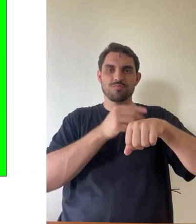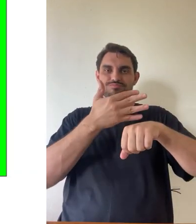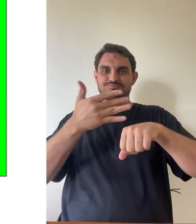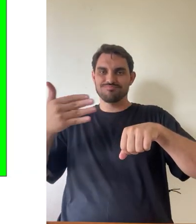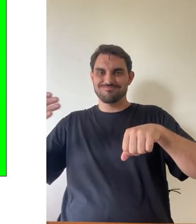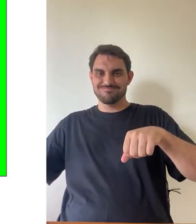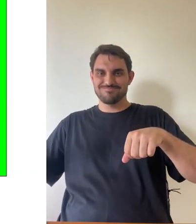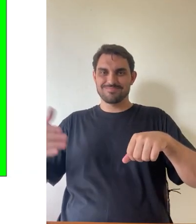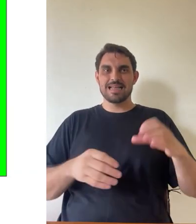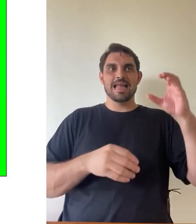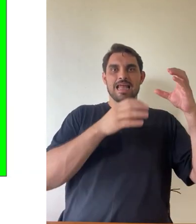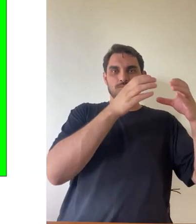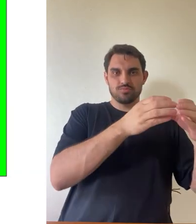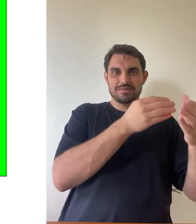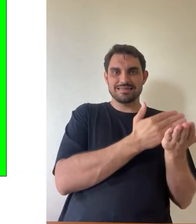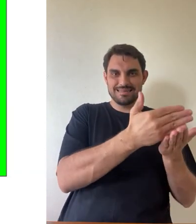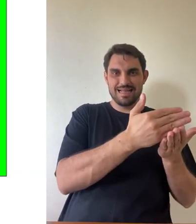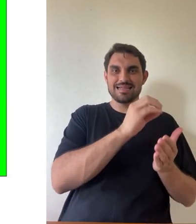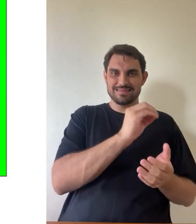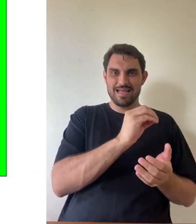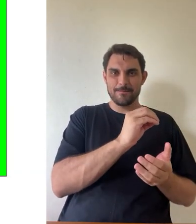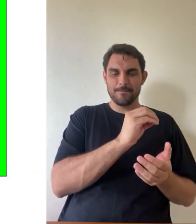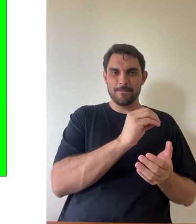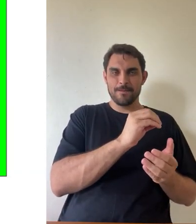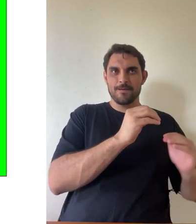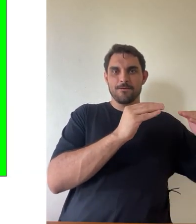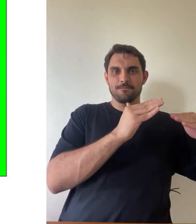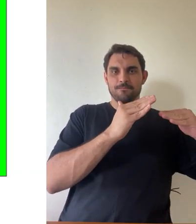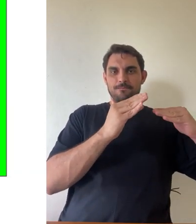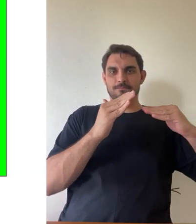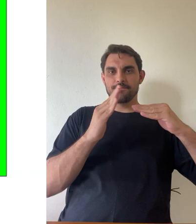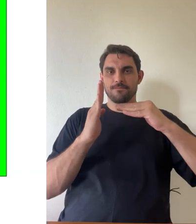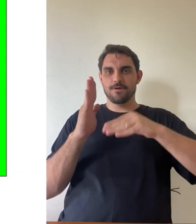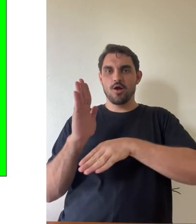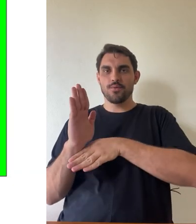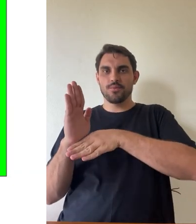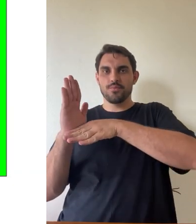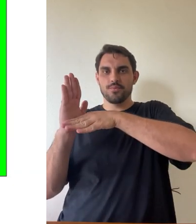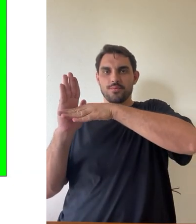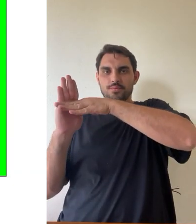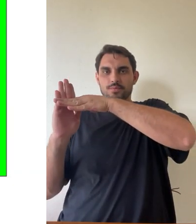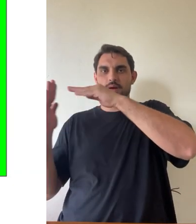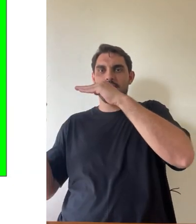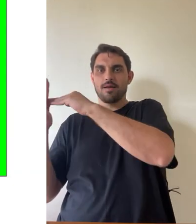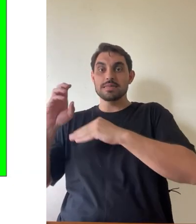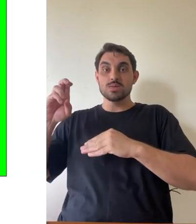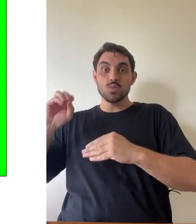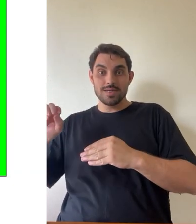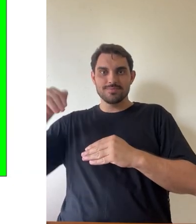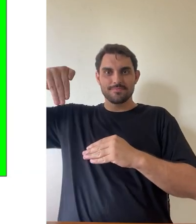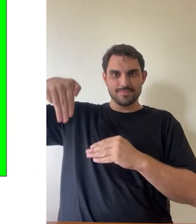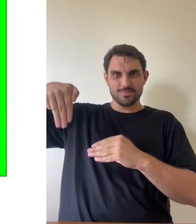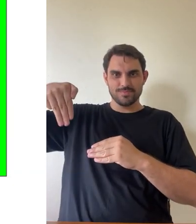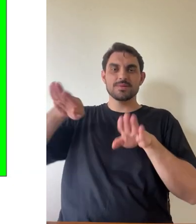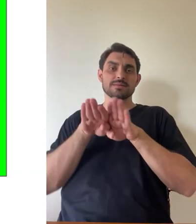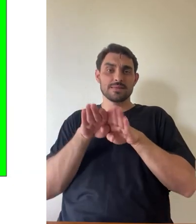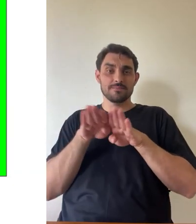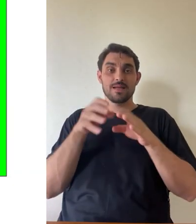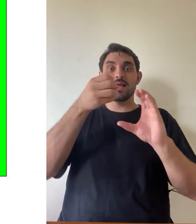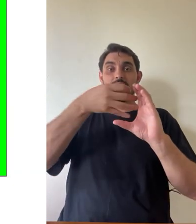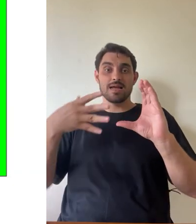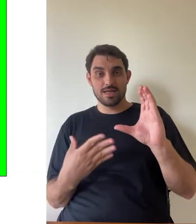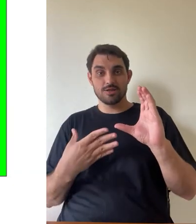Ou seja, a posição inicial era zero, foi aumentando até chegar em 50. Então, também é uma característica do movimento